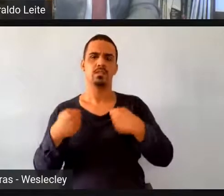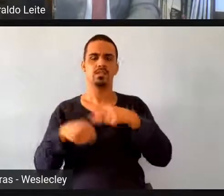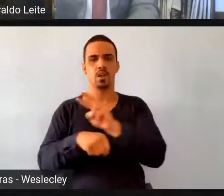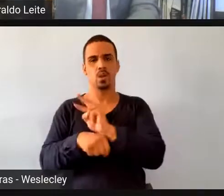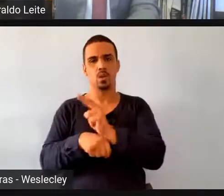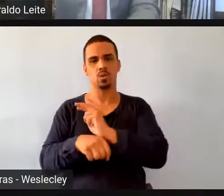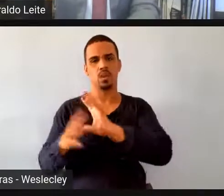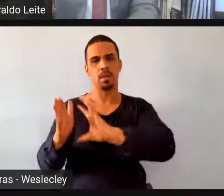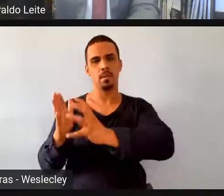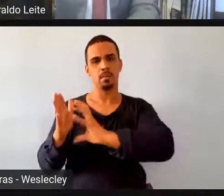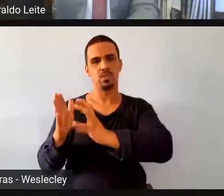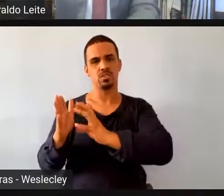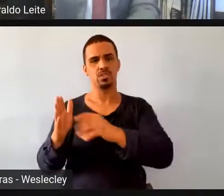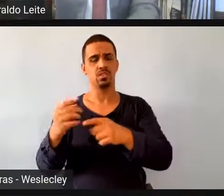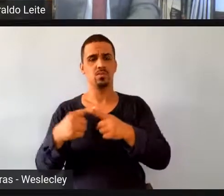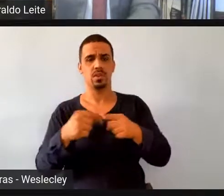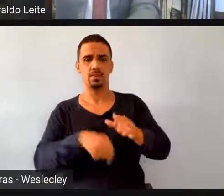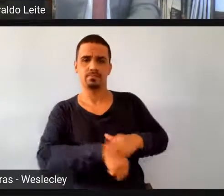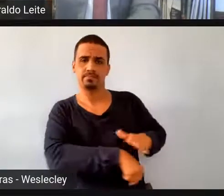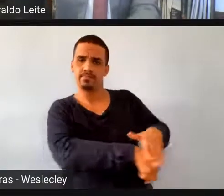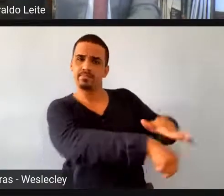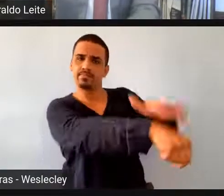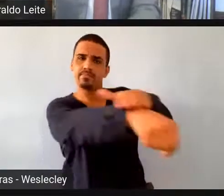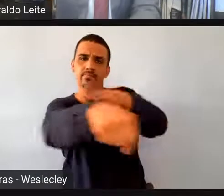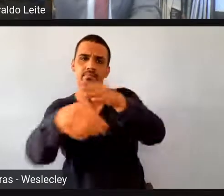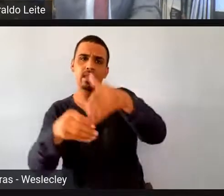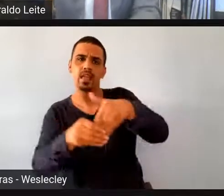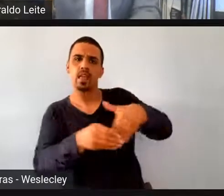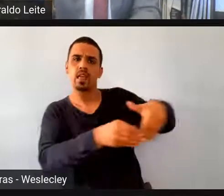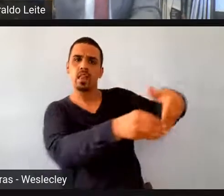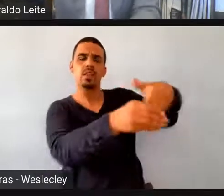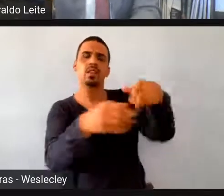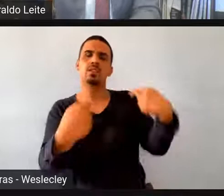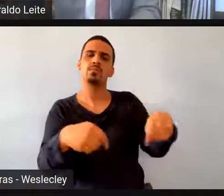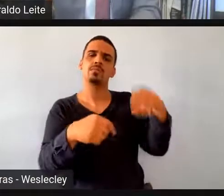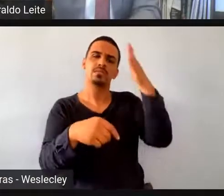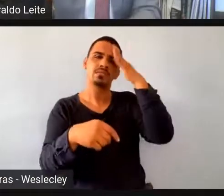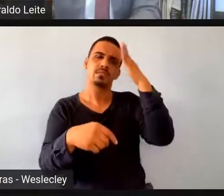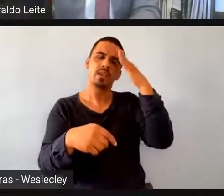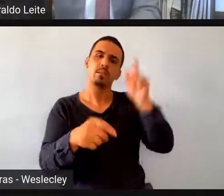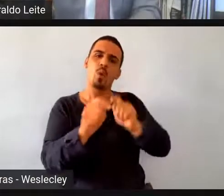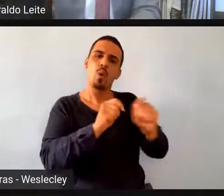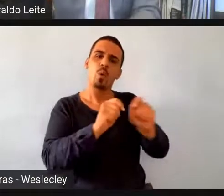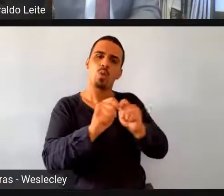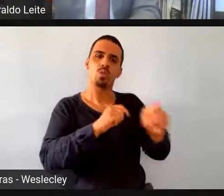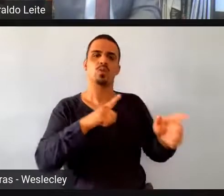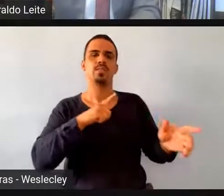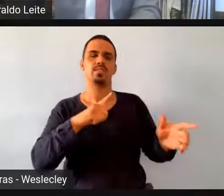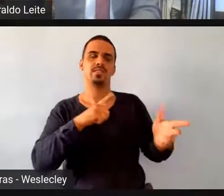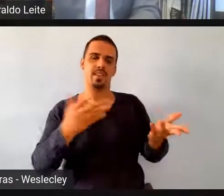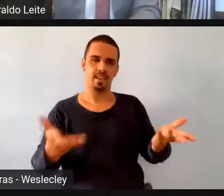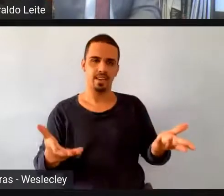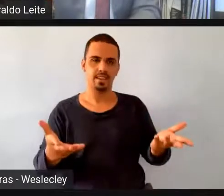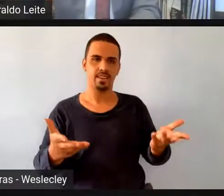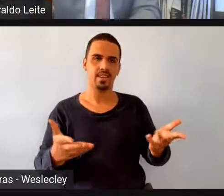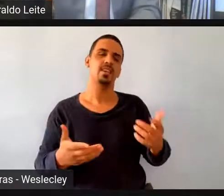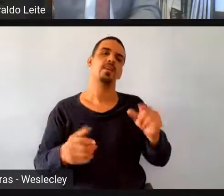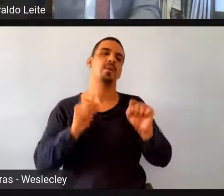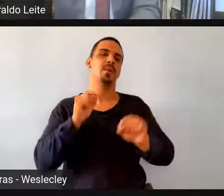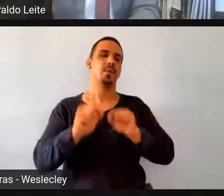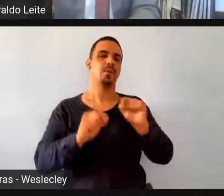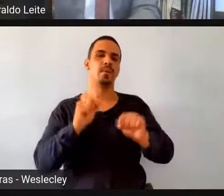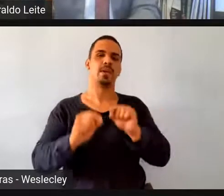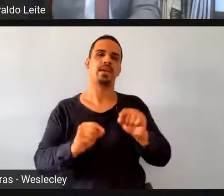mais controle dos plenários quando eles têm que se preocupar em controlar bancadas do que quando eles têm que ter a esperança de tentar controlar